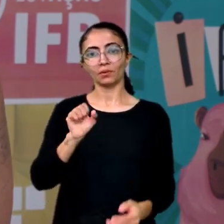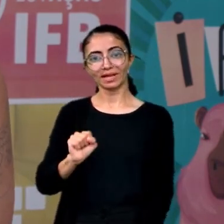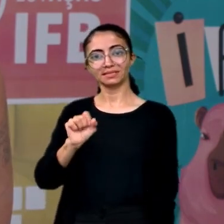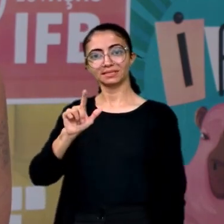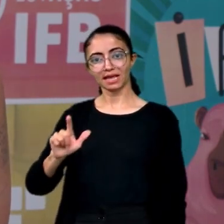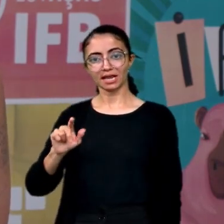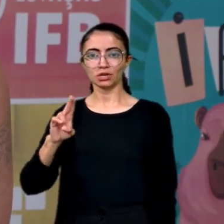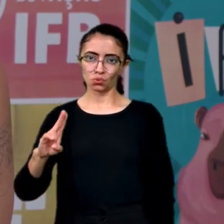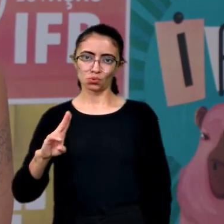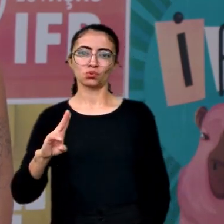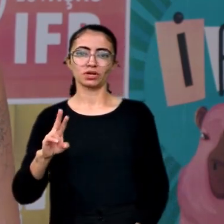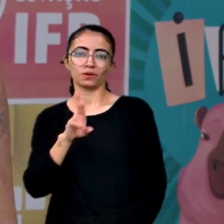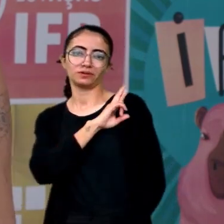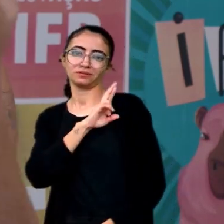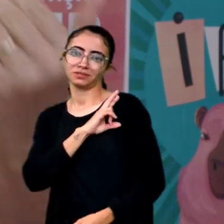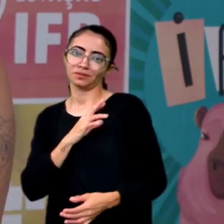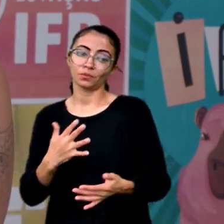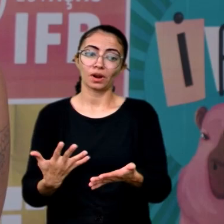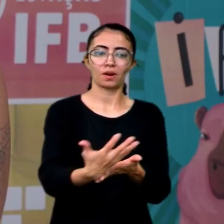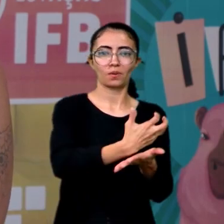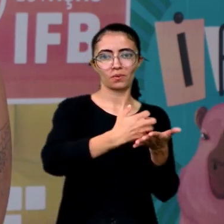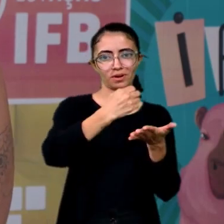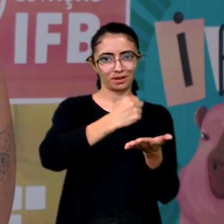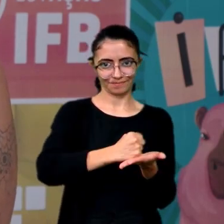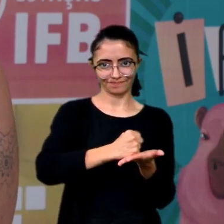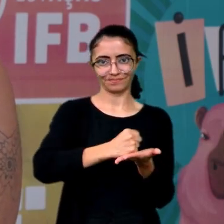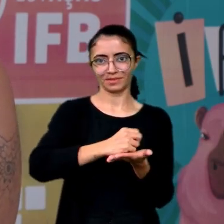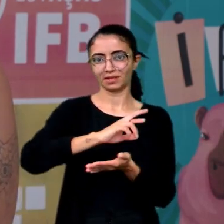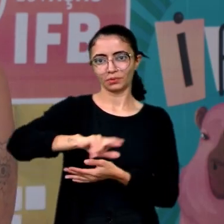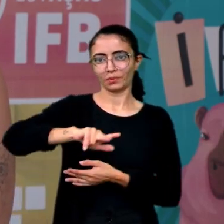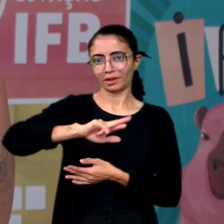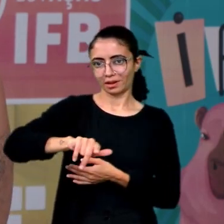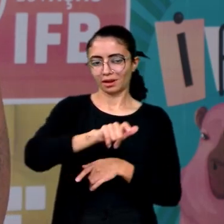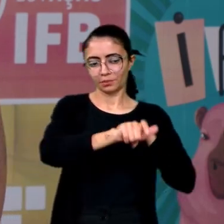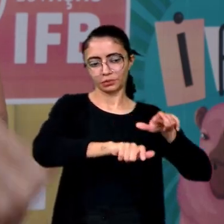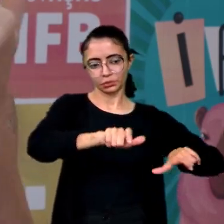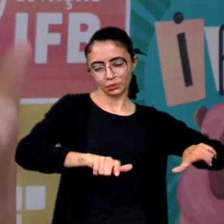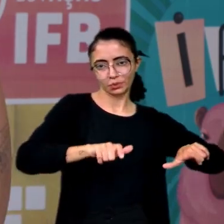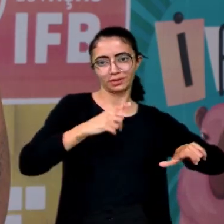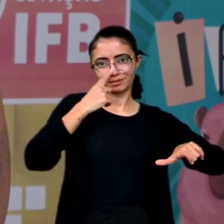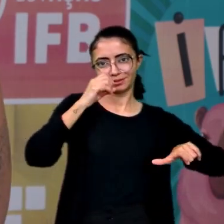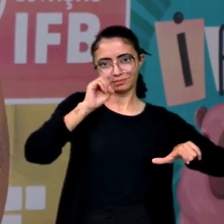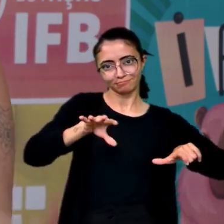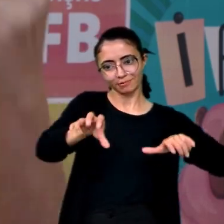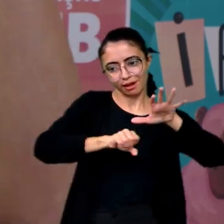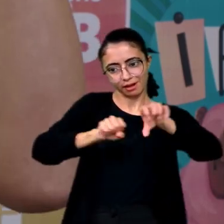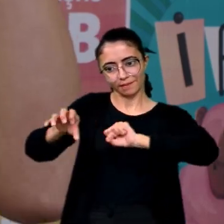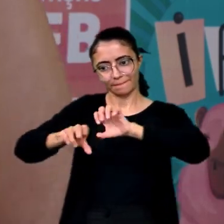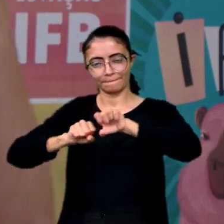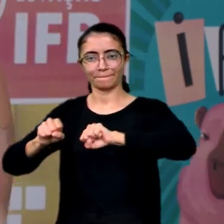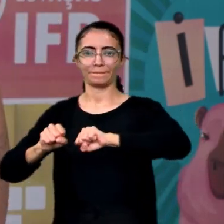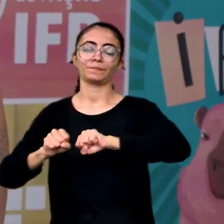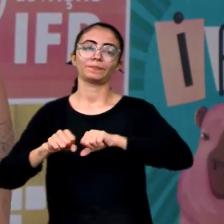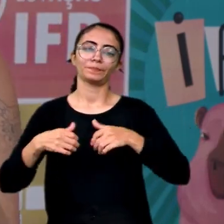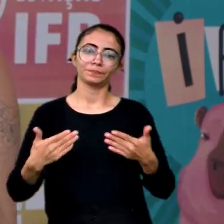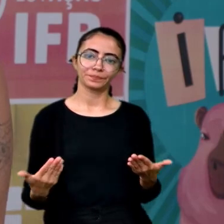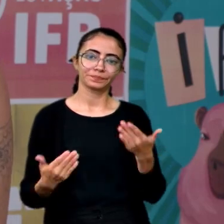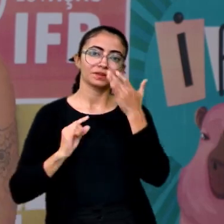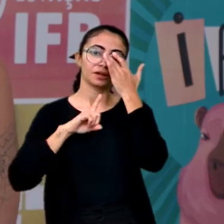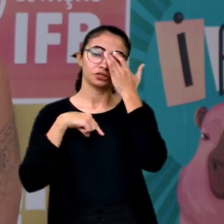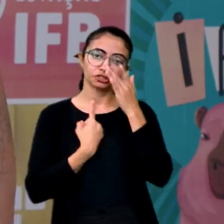que ser o contrário, né? Até porque a Política Nacional de Resíduos Sólidos exige que a gente